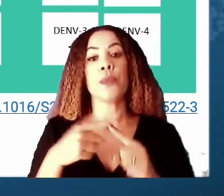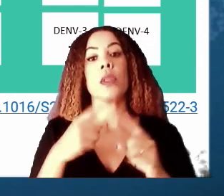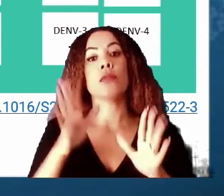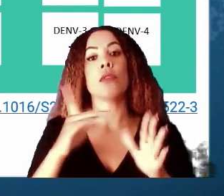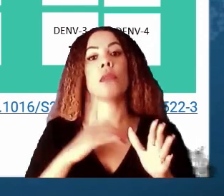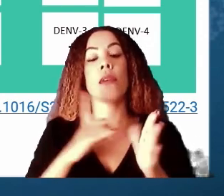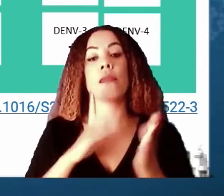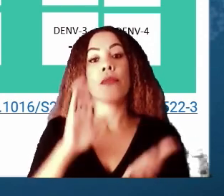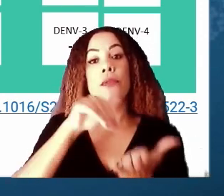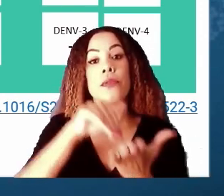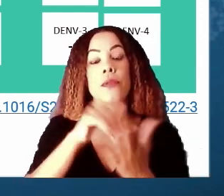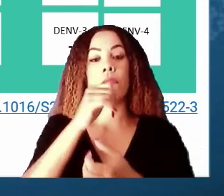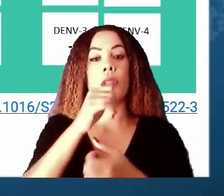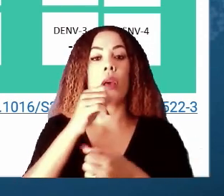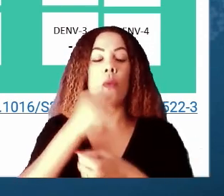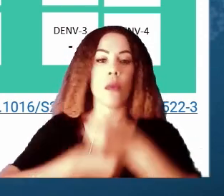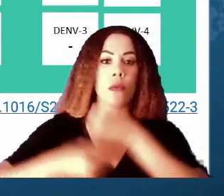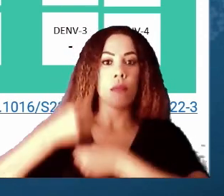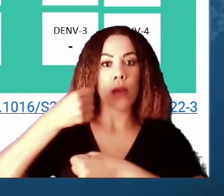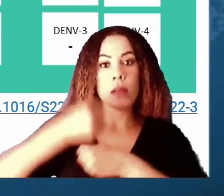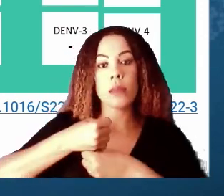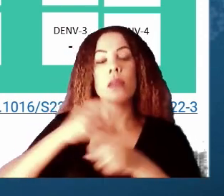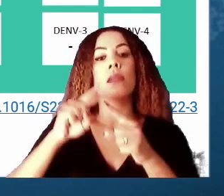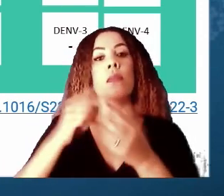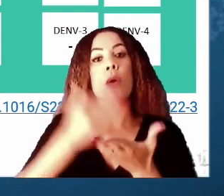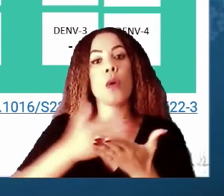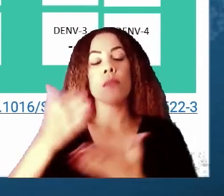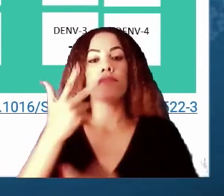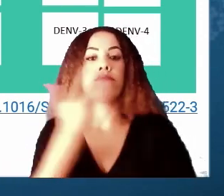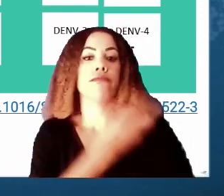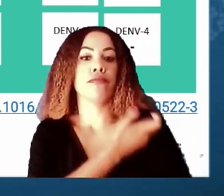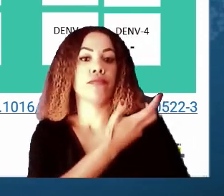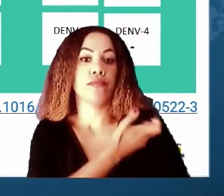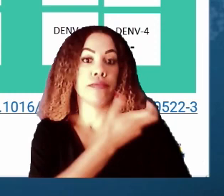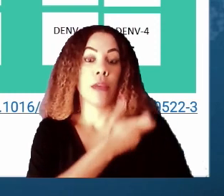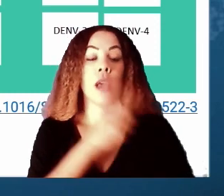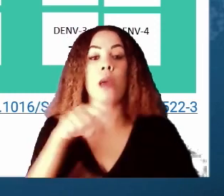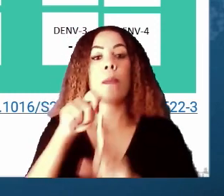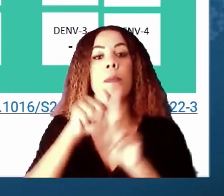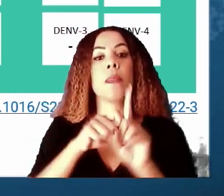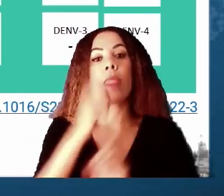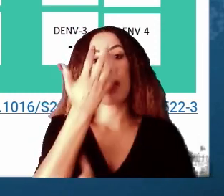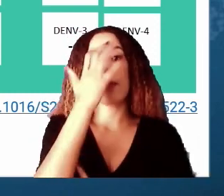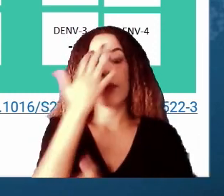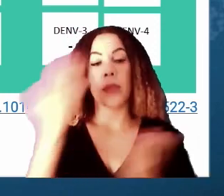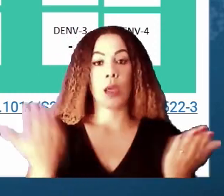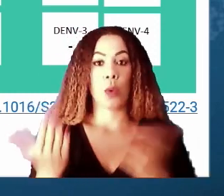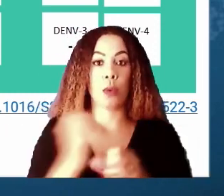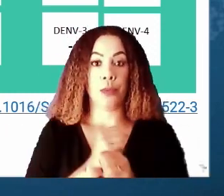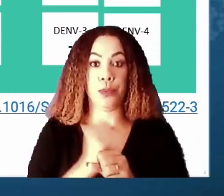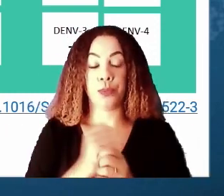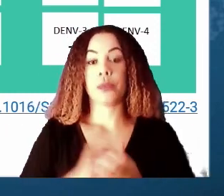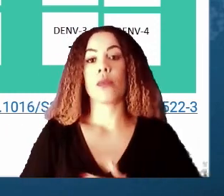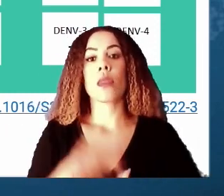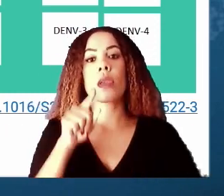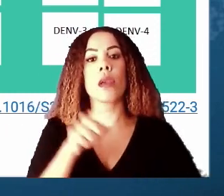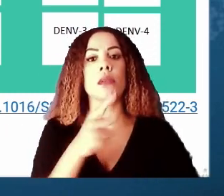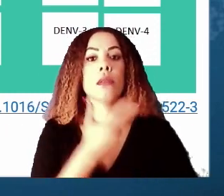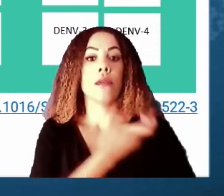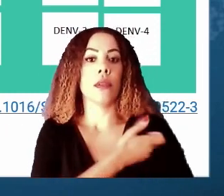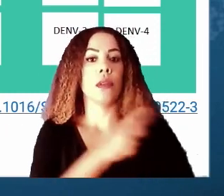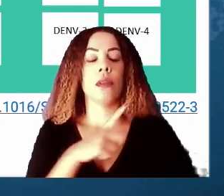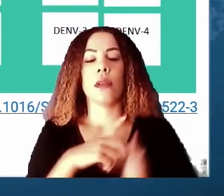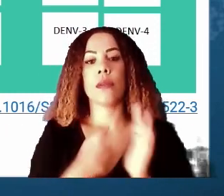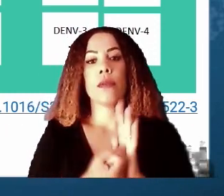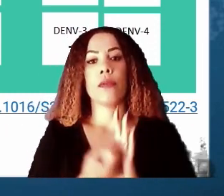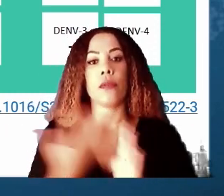ano passado e o início da vacinação em fevereiro deste ano. Então, é uma vacina que ela tem vários estudos, só que o